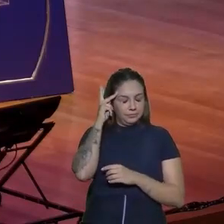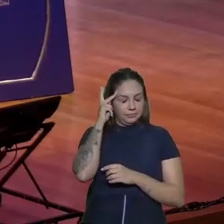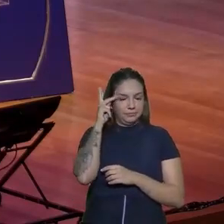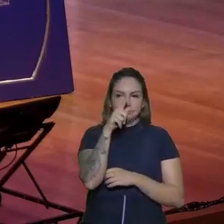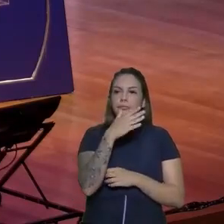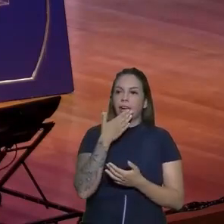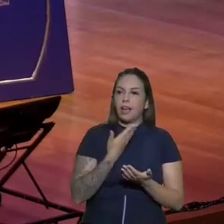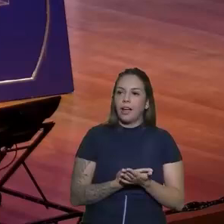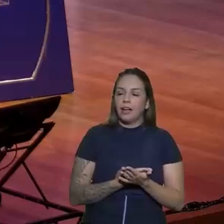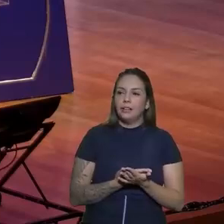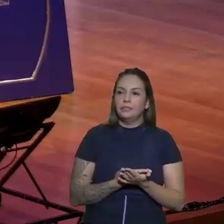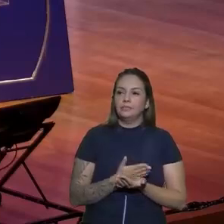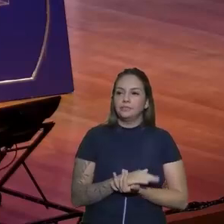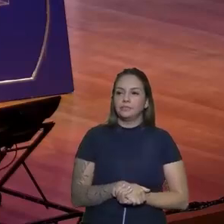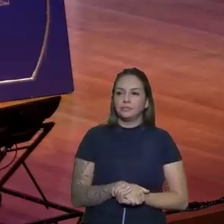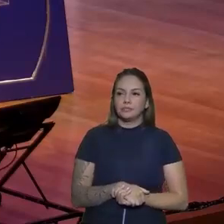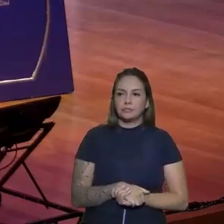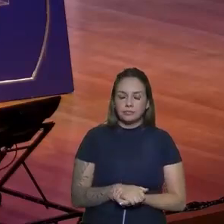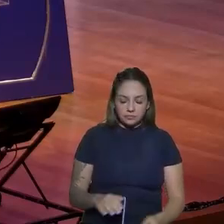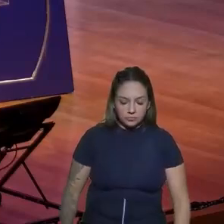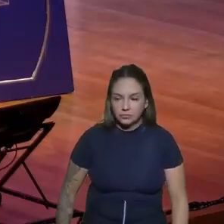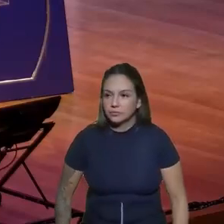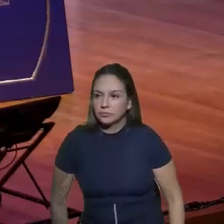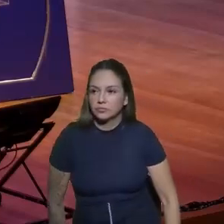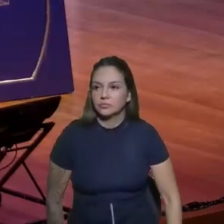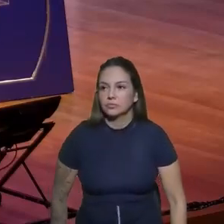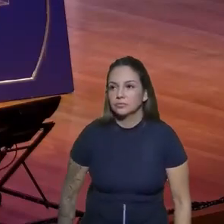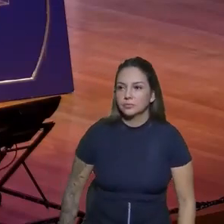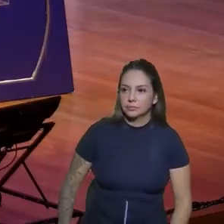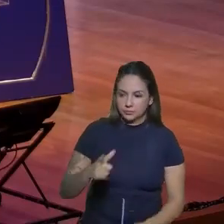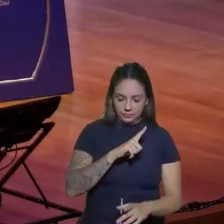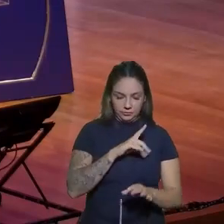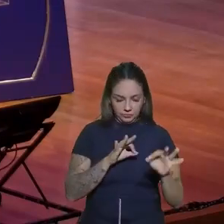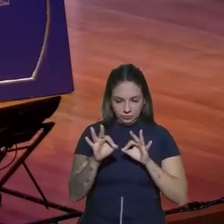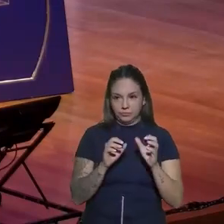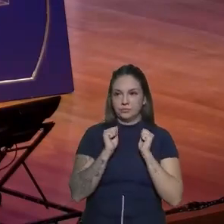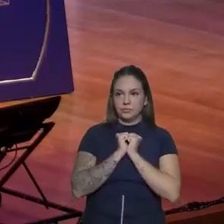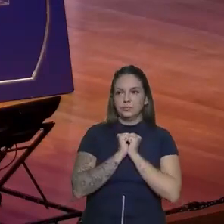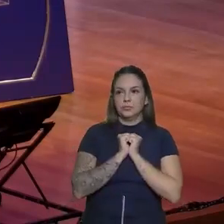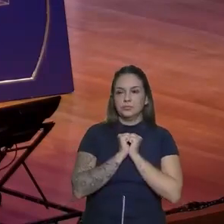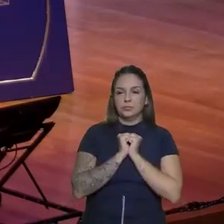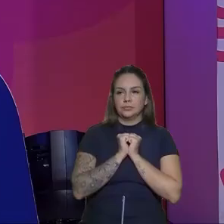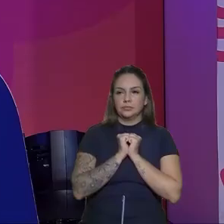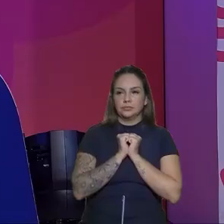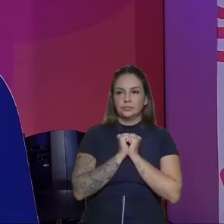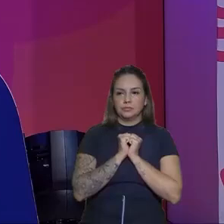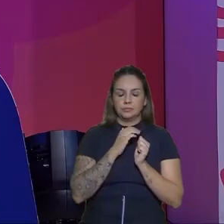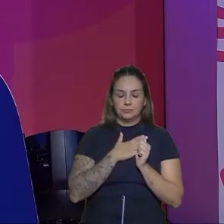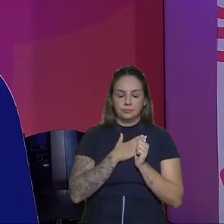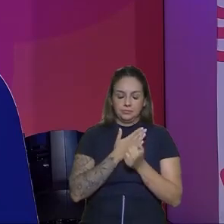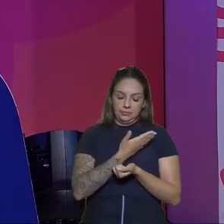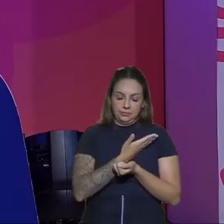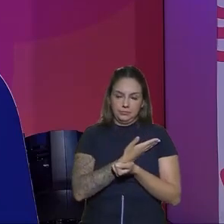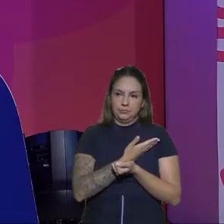encantadora que ela já temos aí projetos, né, que já fizemos juntos. Então, estou aqui